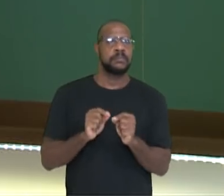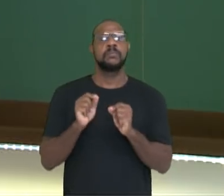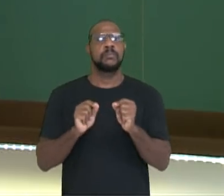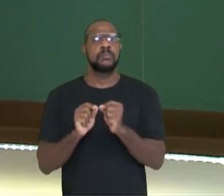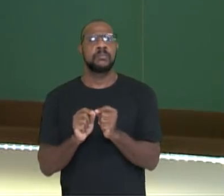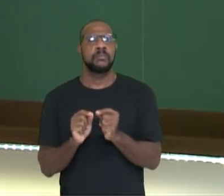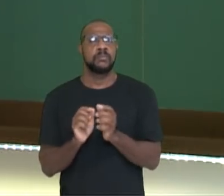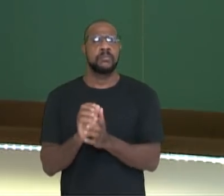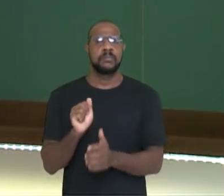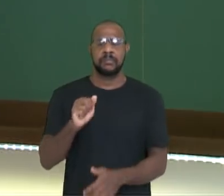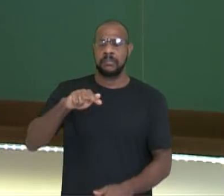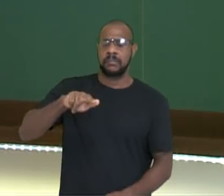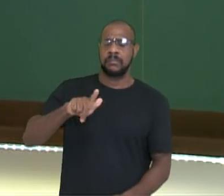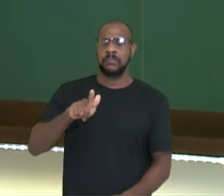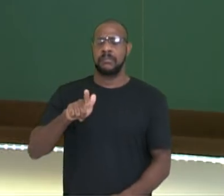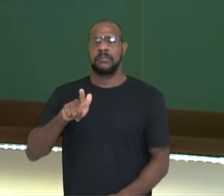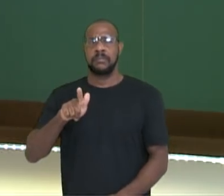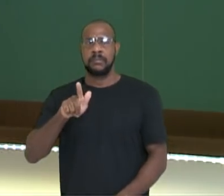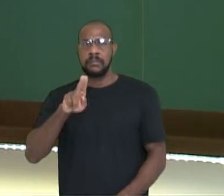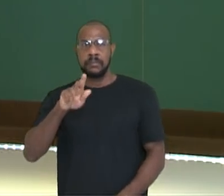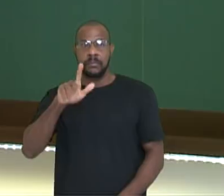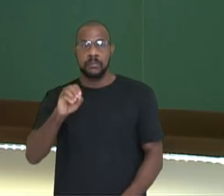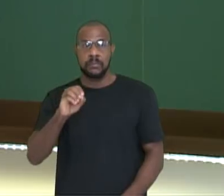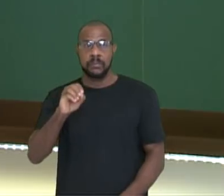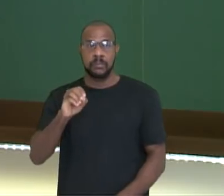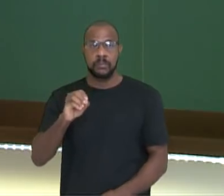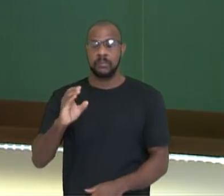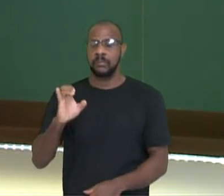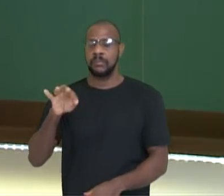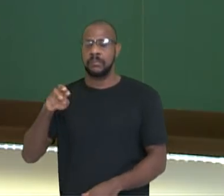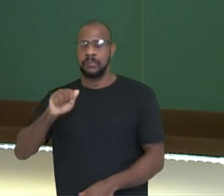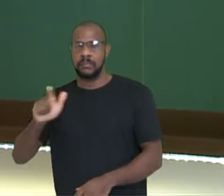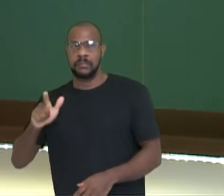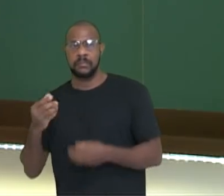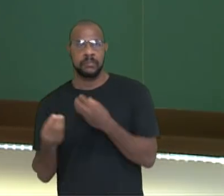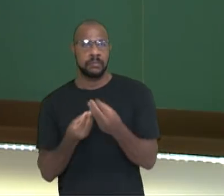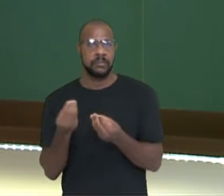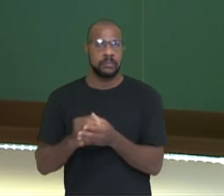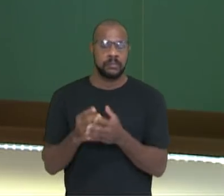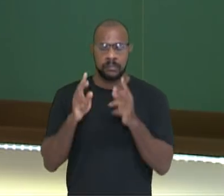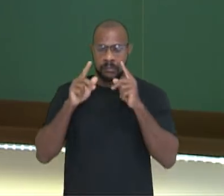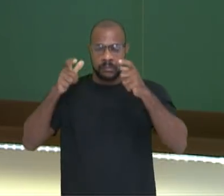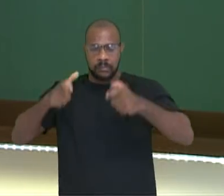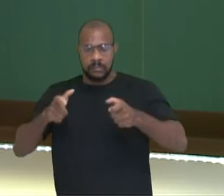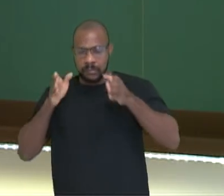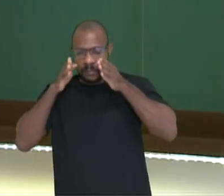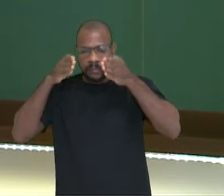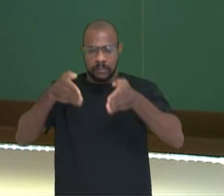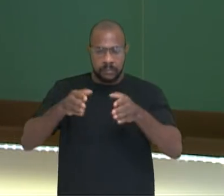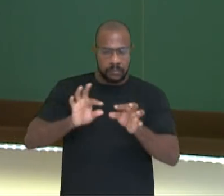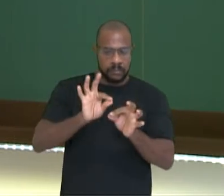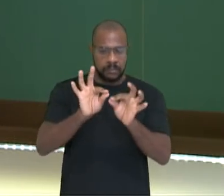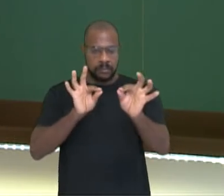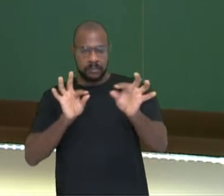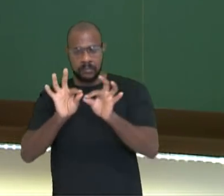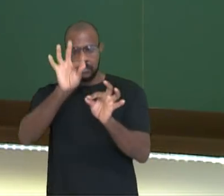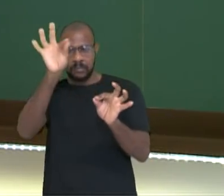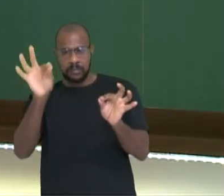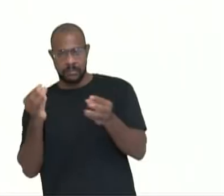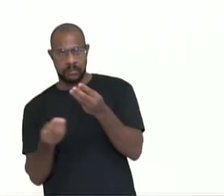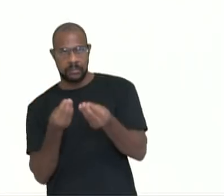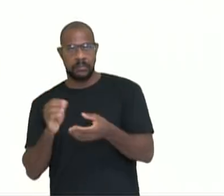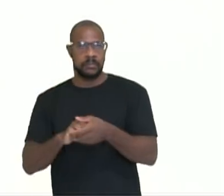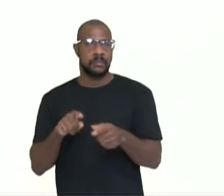ângulo central. Central de onde, como, né? De onde que você vê esse centro desse ângulo. E depois,